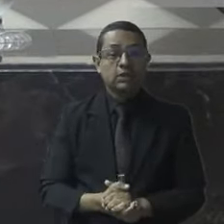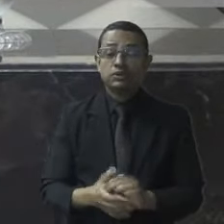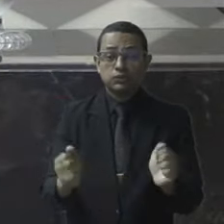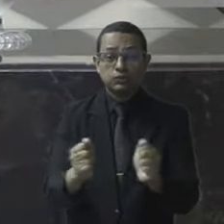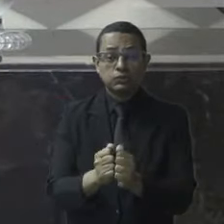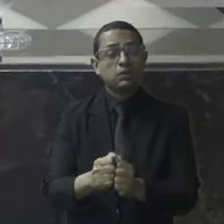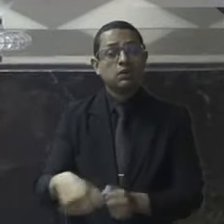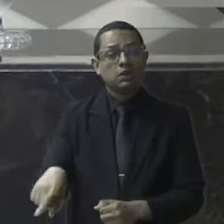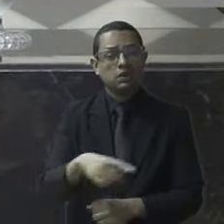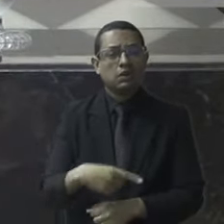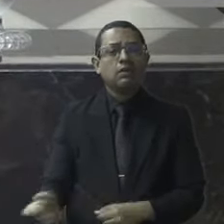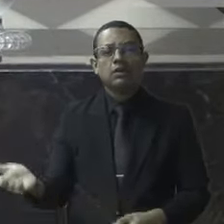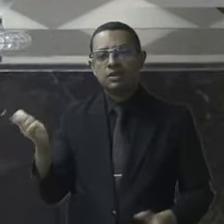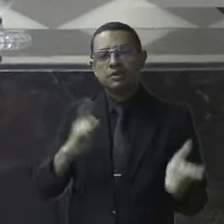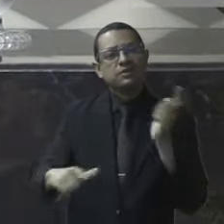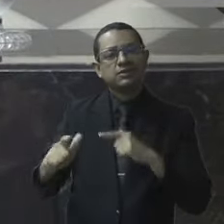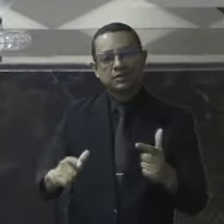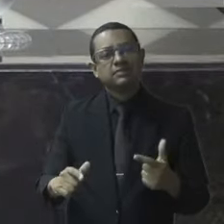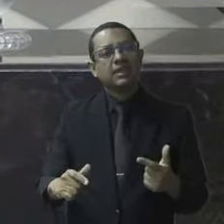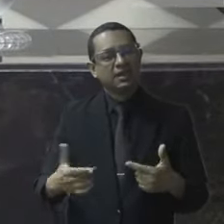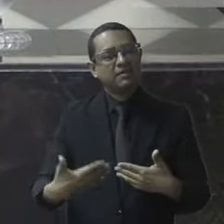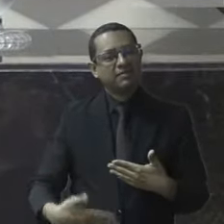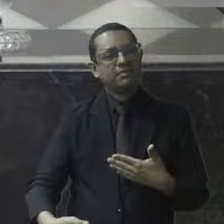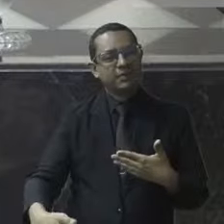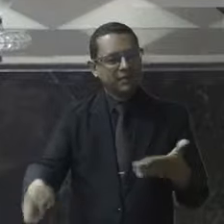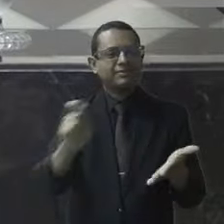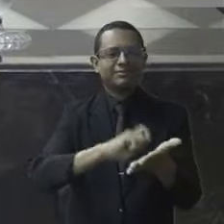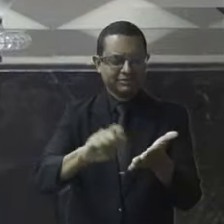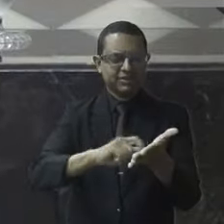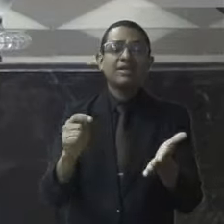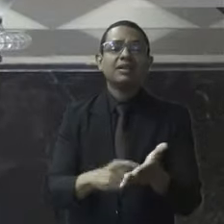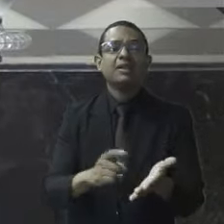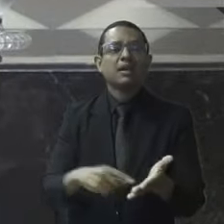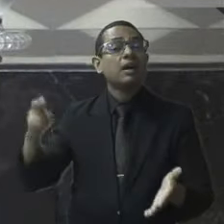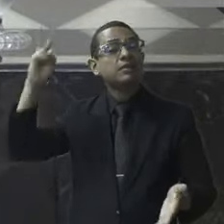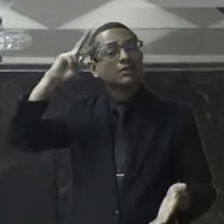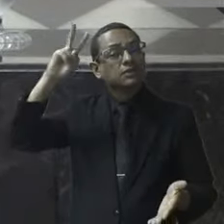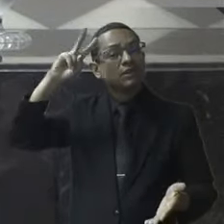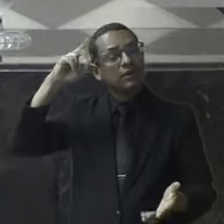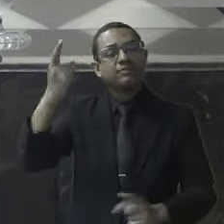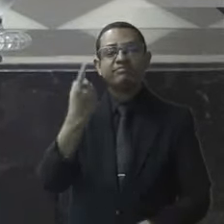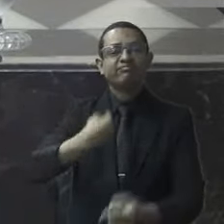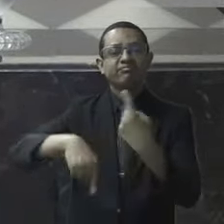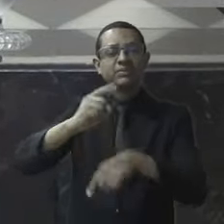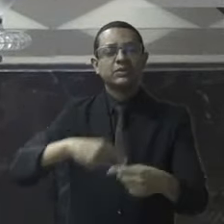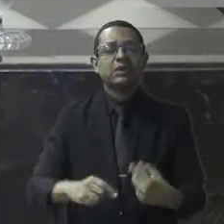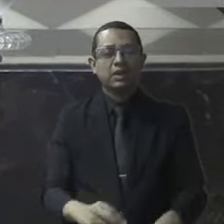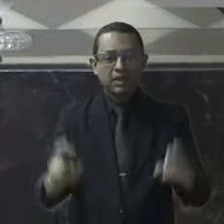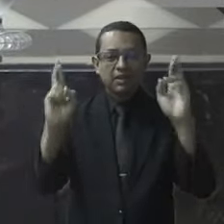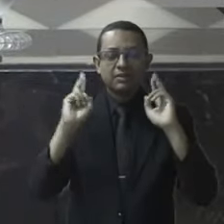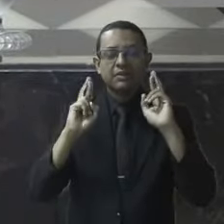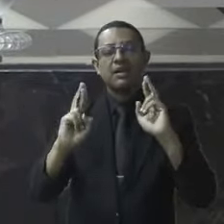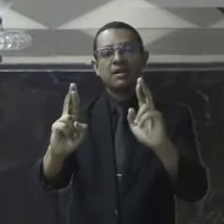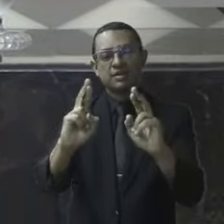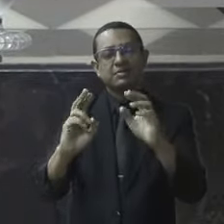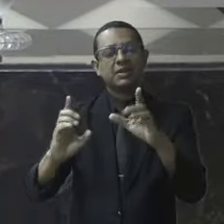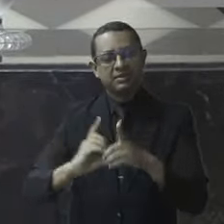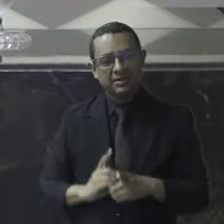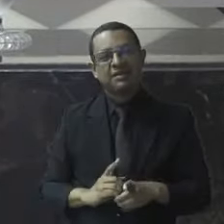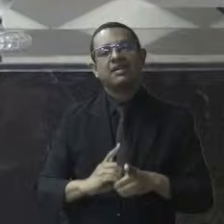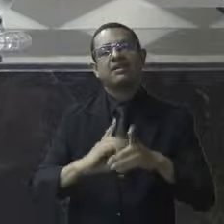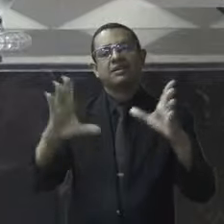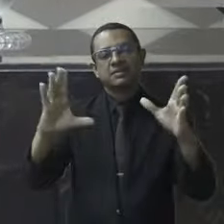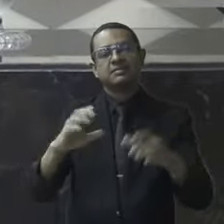juntos continuar a escrever uma história de sucesso e respeito à democracia